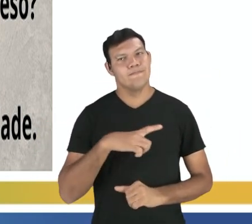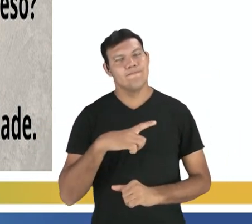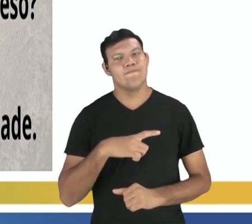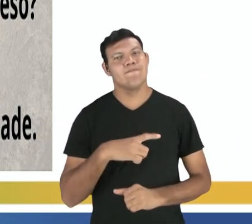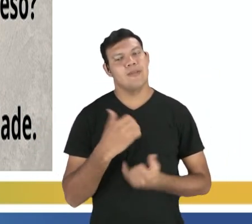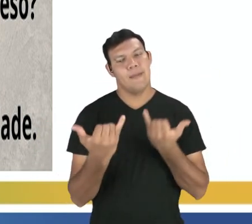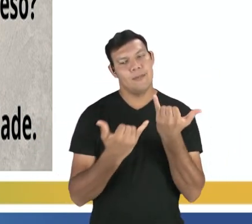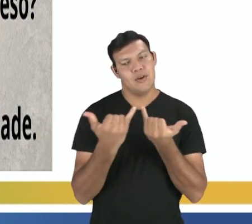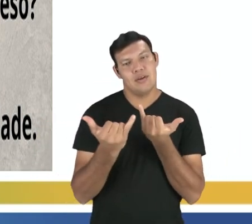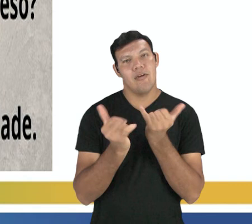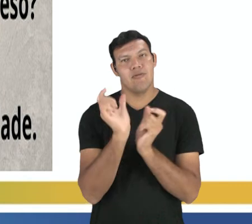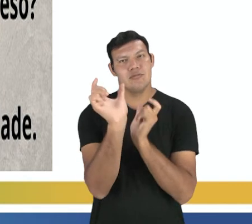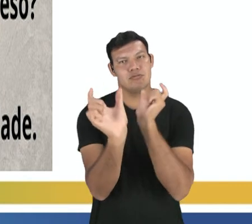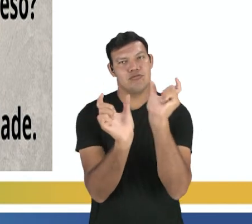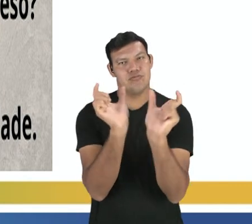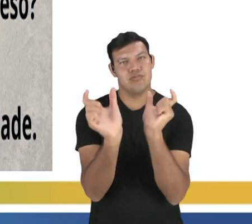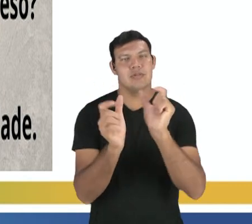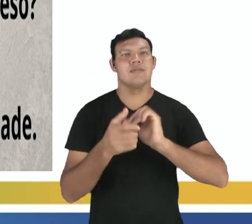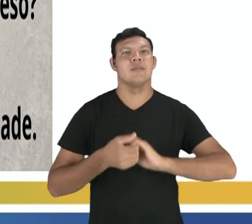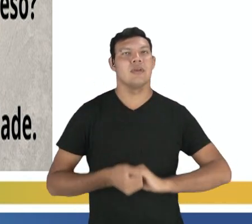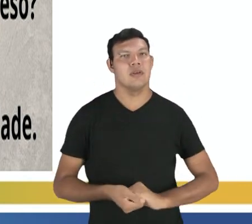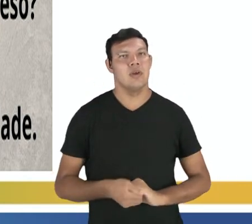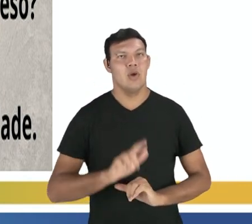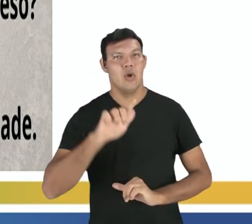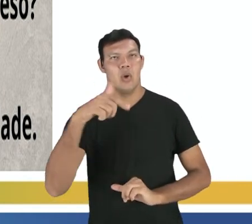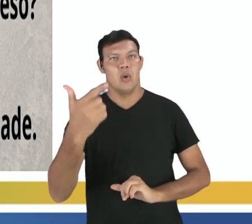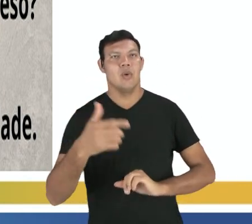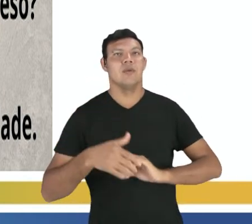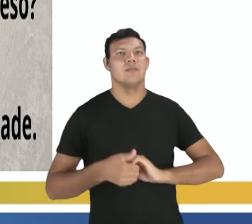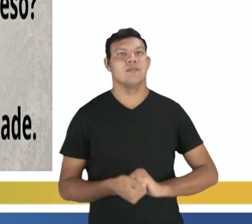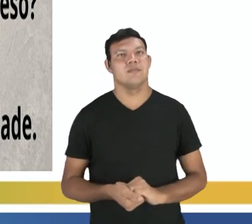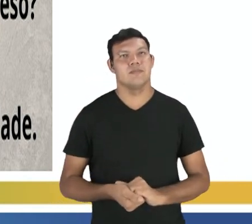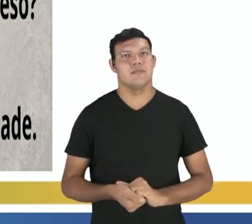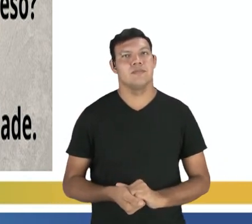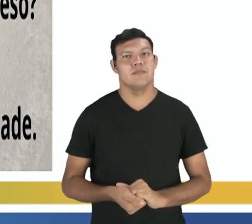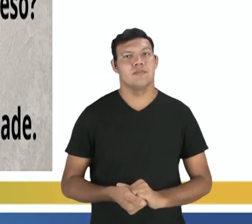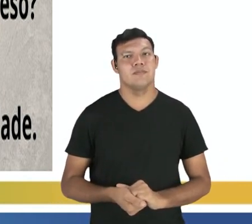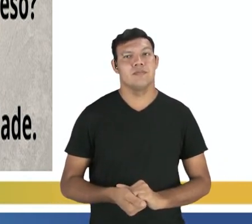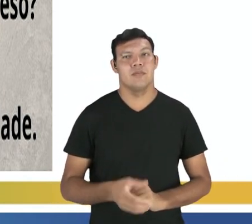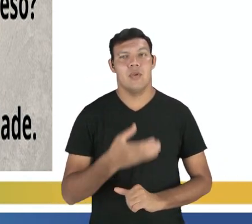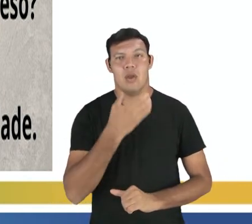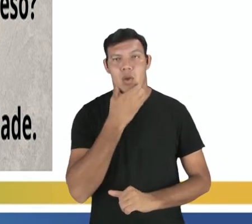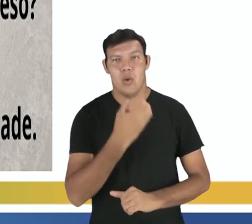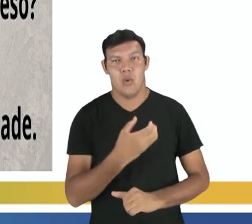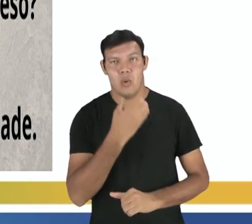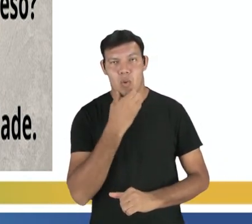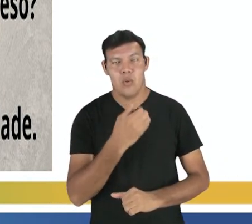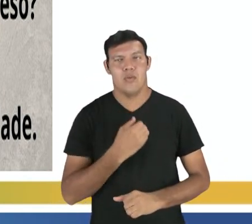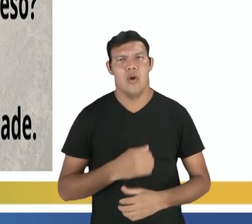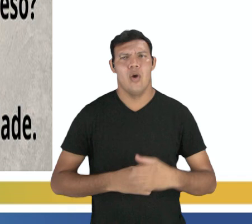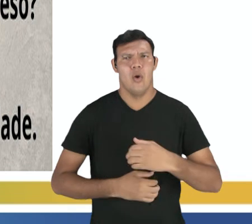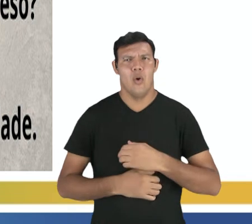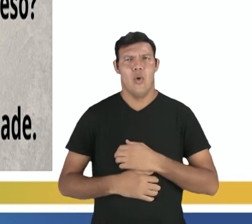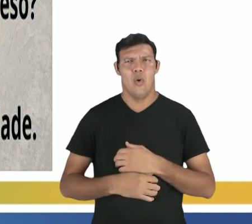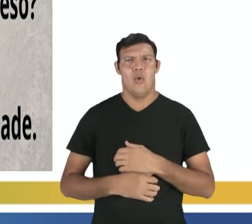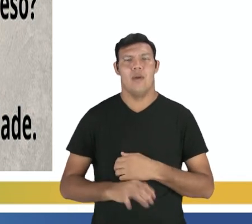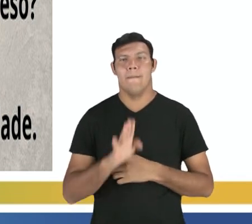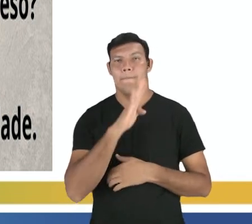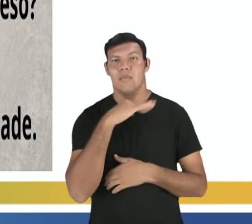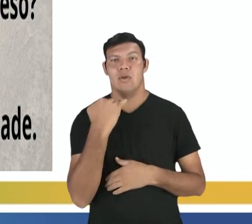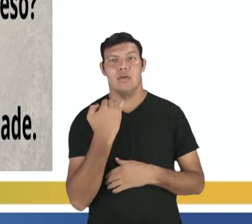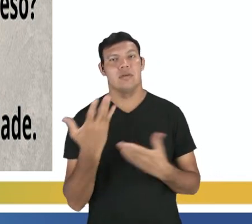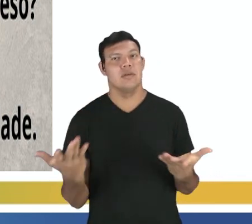com a rocha. Outro. Quando Papai Noel morrer, ele não estará mais entre